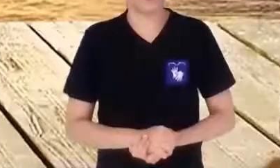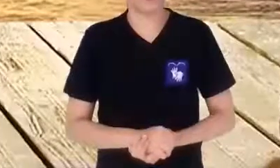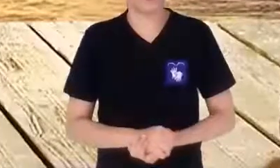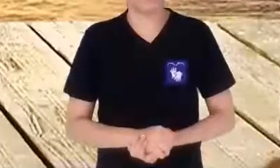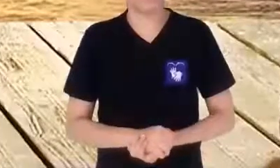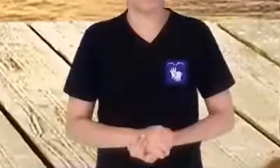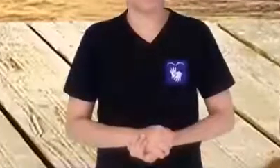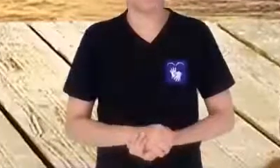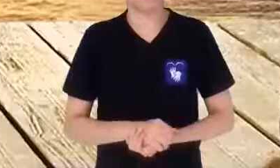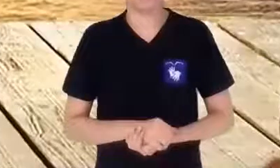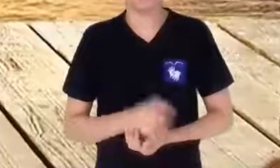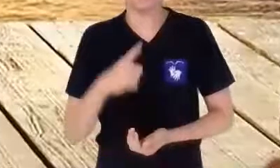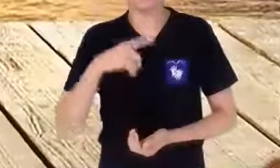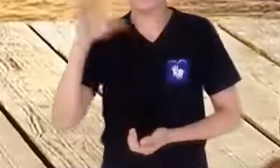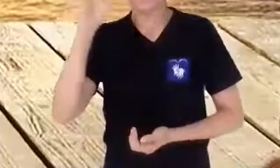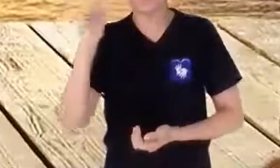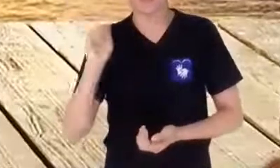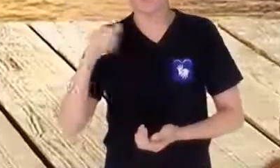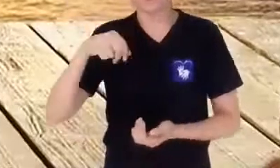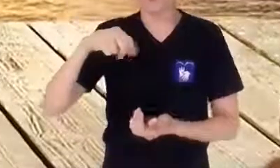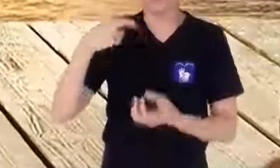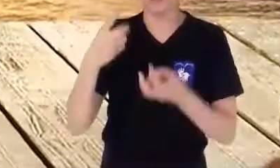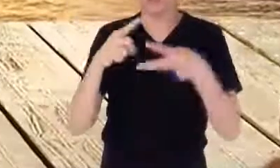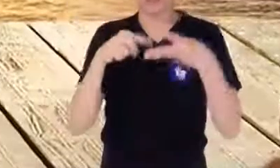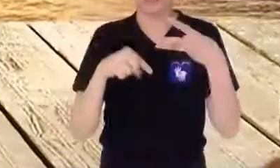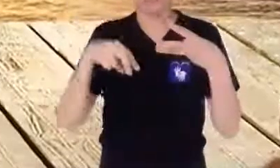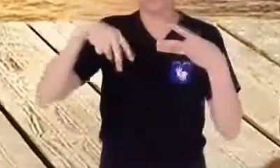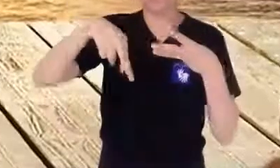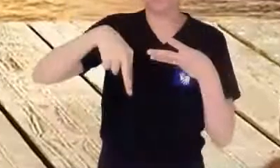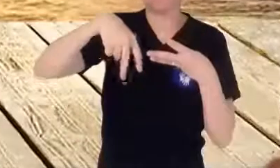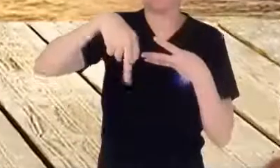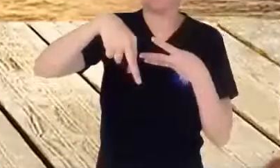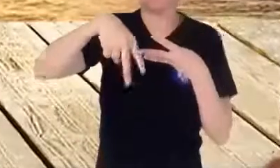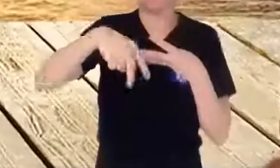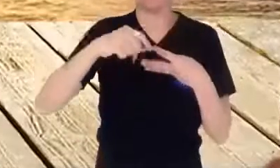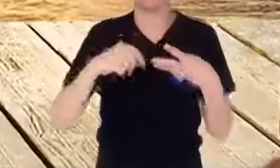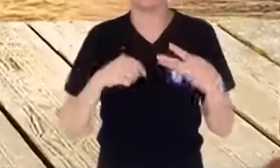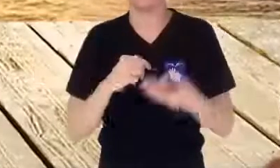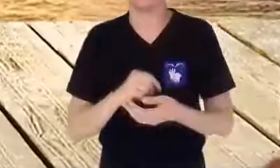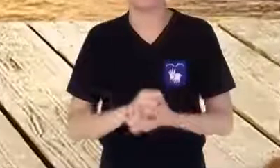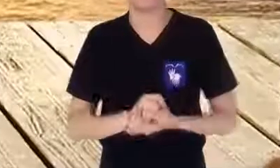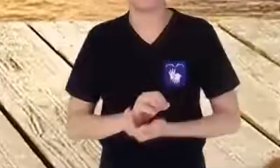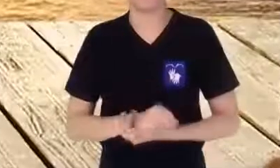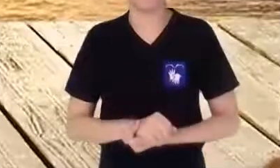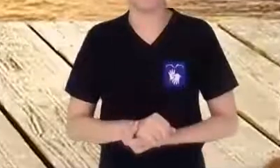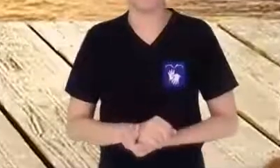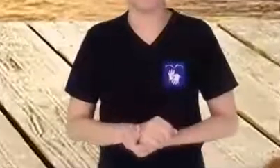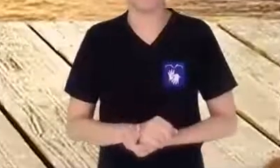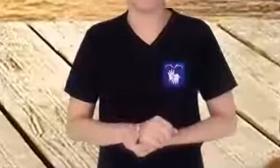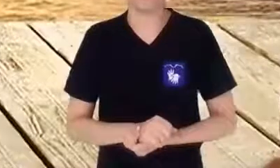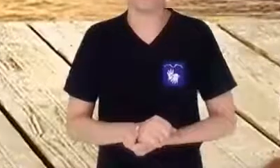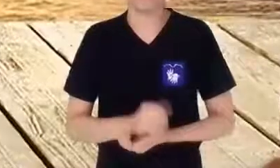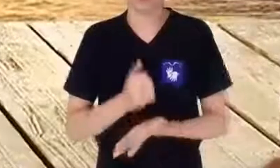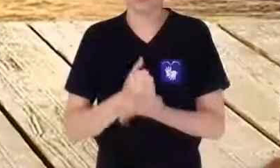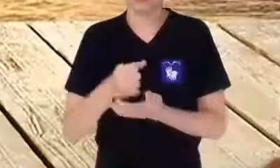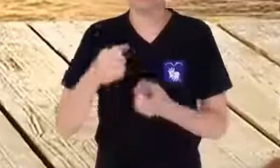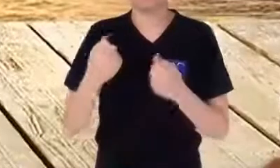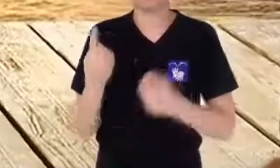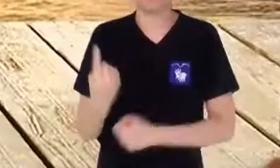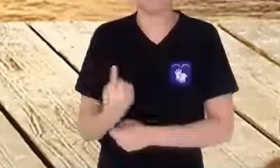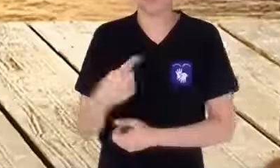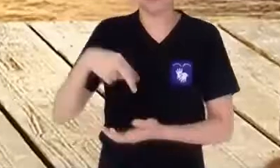diz 3 passos para frente. Então me ajudem, hein? Vamos lá. 1, 2, 3. Vamos ajudar a contar. 3 passos para